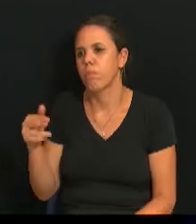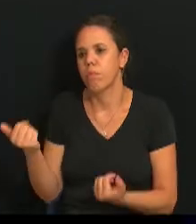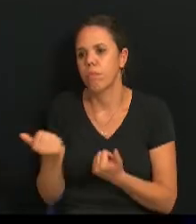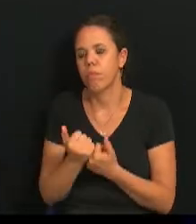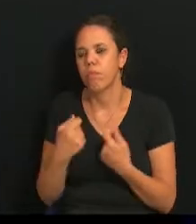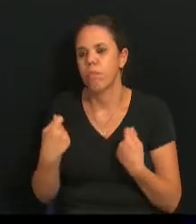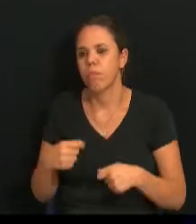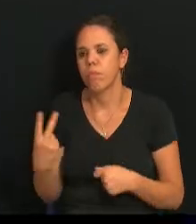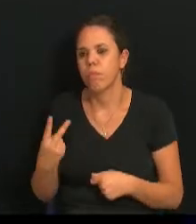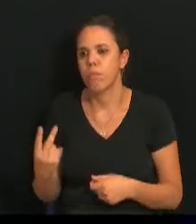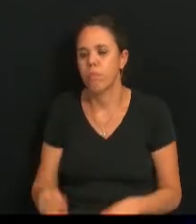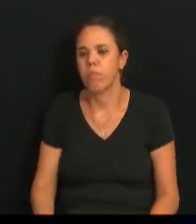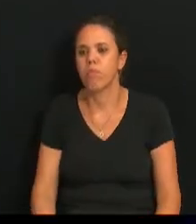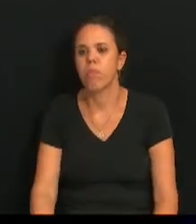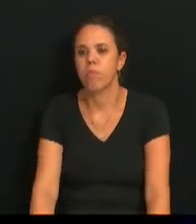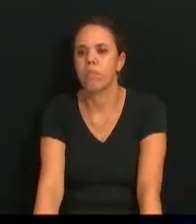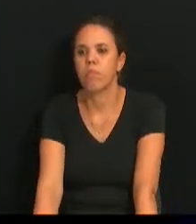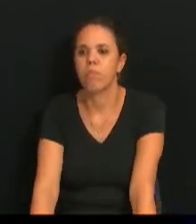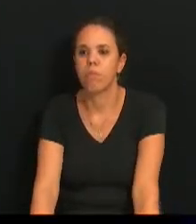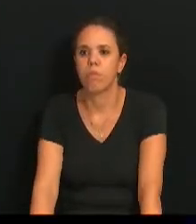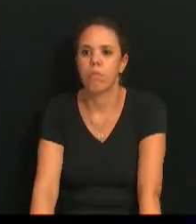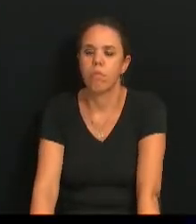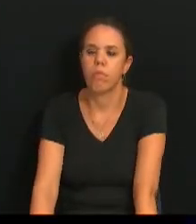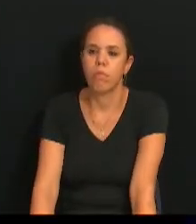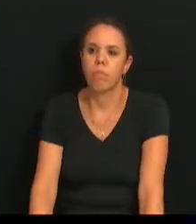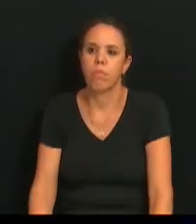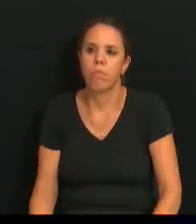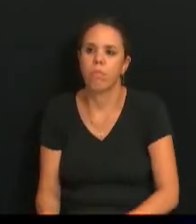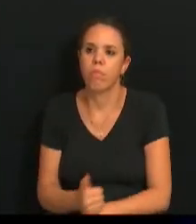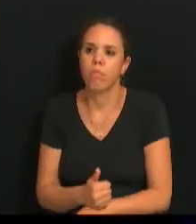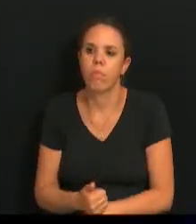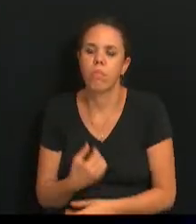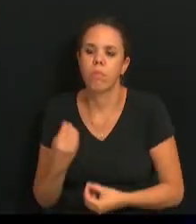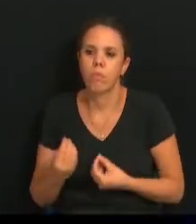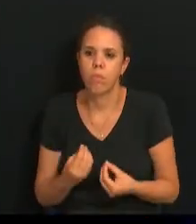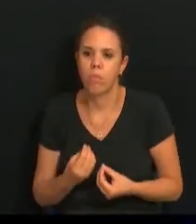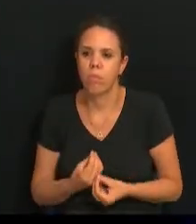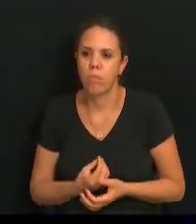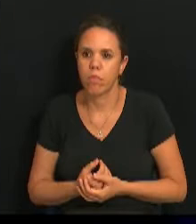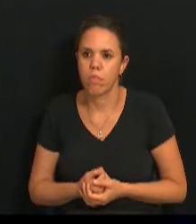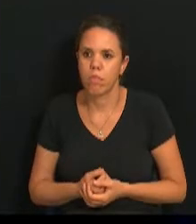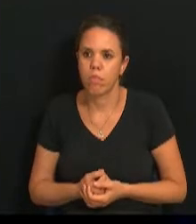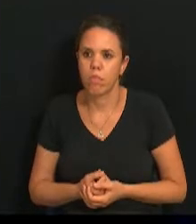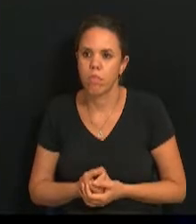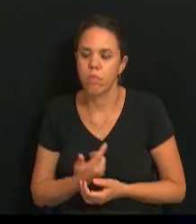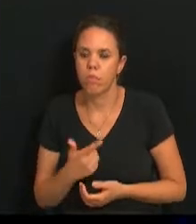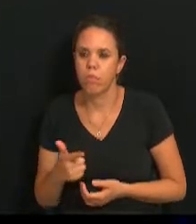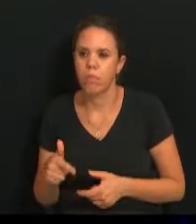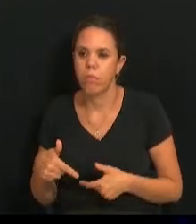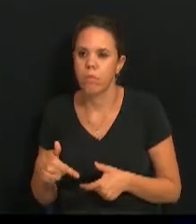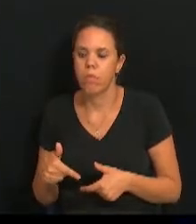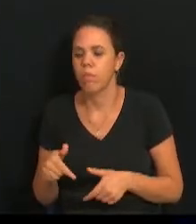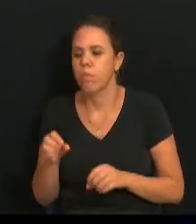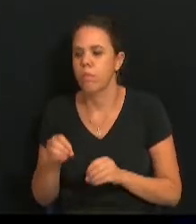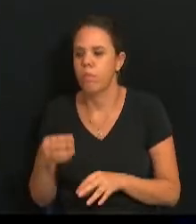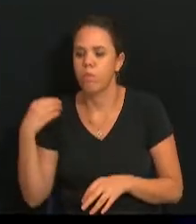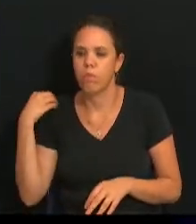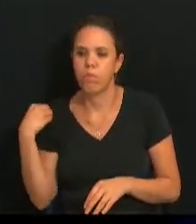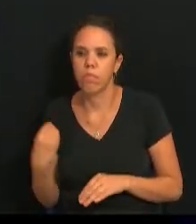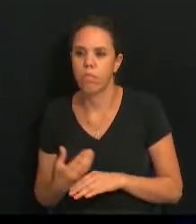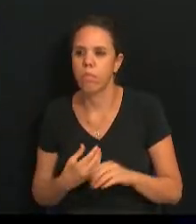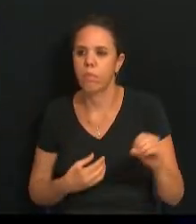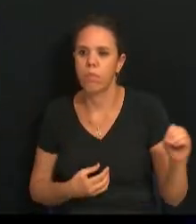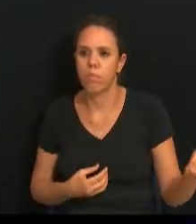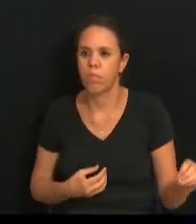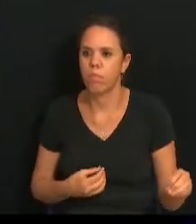ser reconhecidas, né? São profissionais porque não tem como, não existe o trabalho na educação infantil de 0